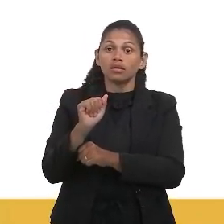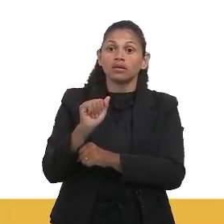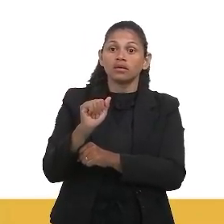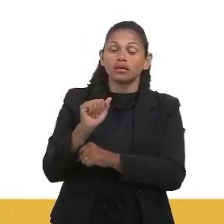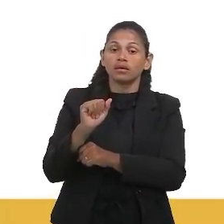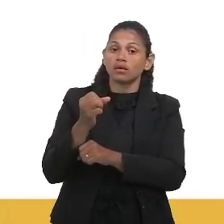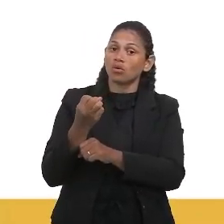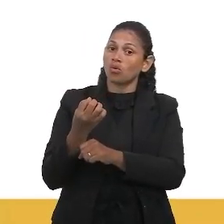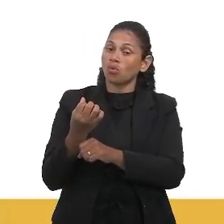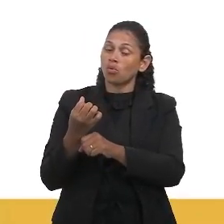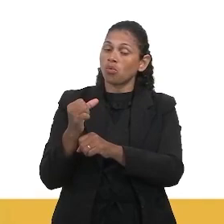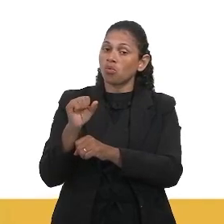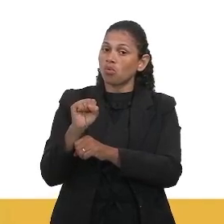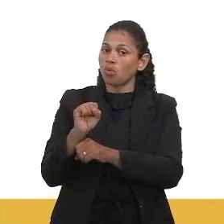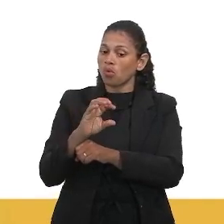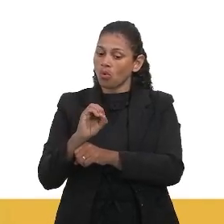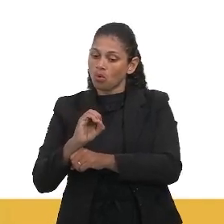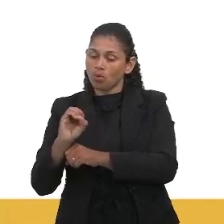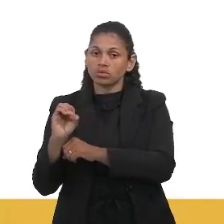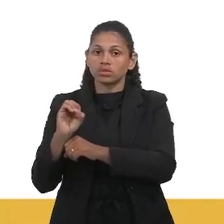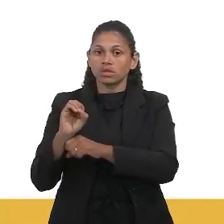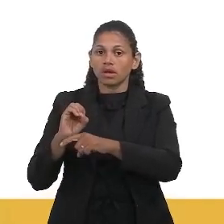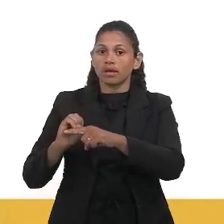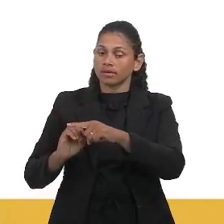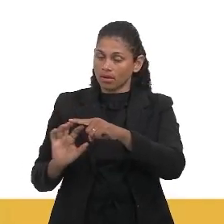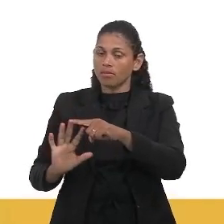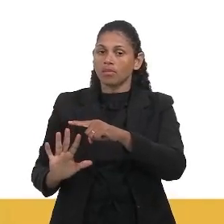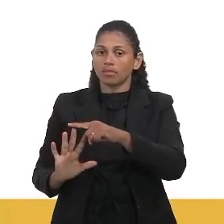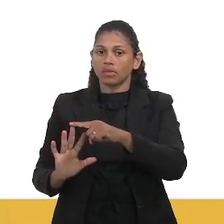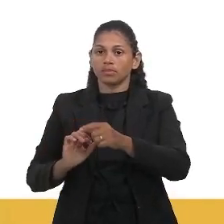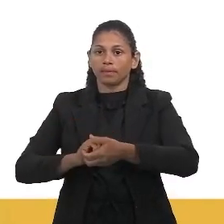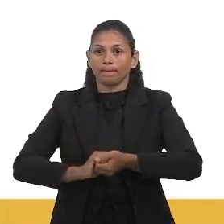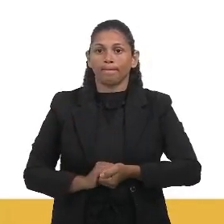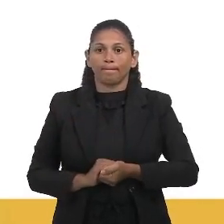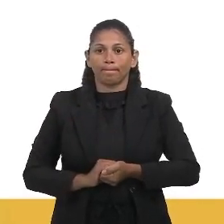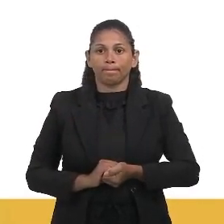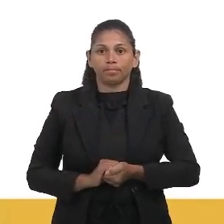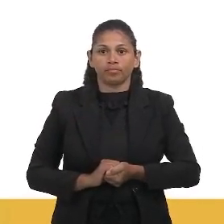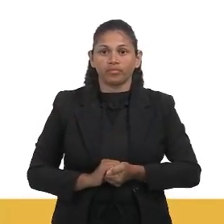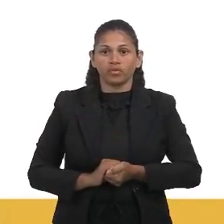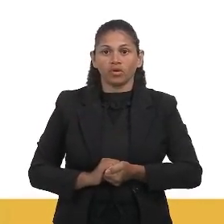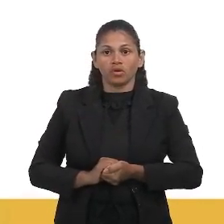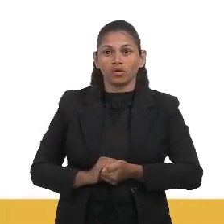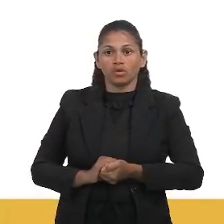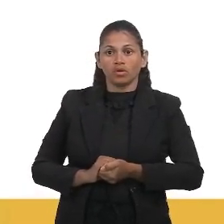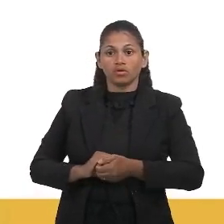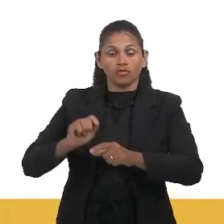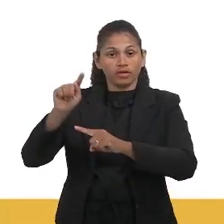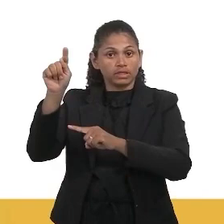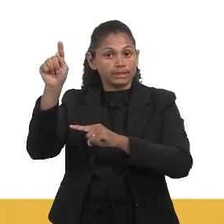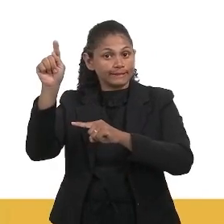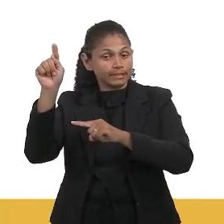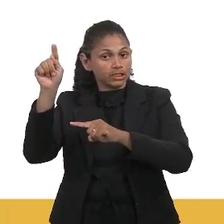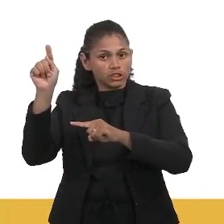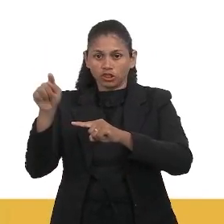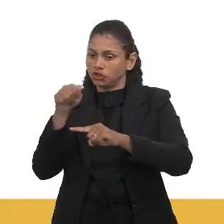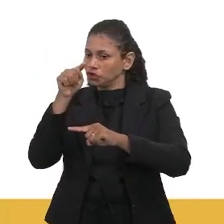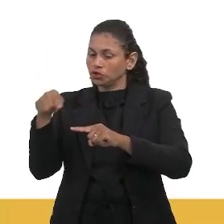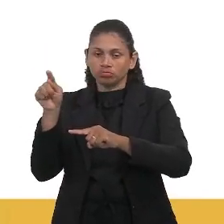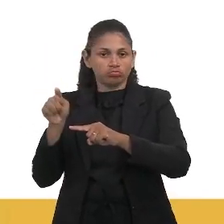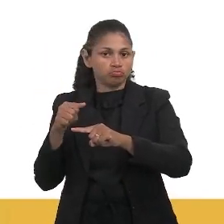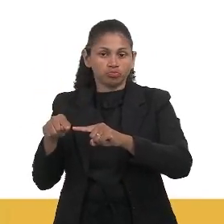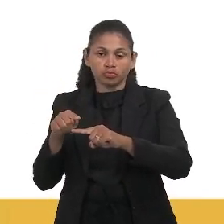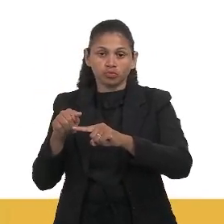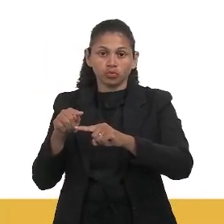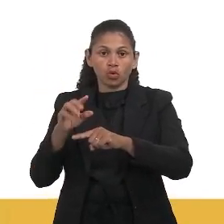o total aqui pessoal você vai usar um pouquinho de expertiz né você vai cancelar aqui ó os zeros né E você vai chegar numa